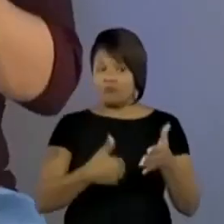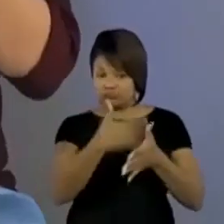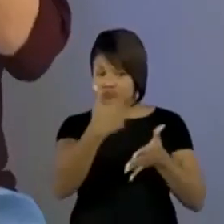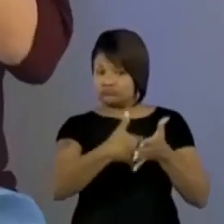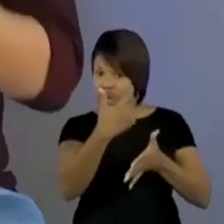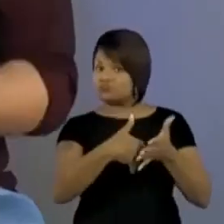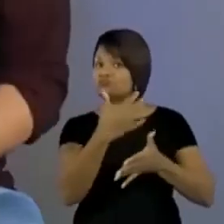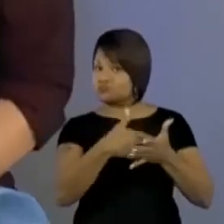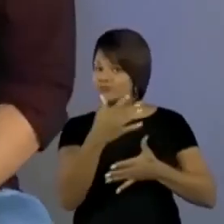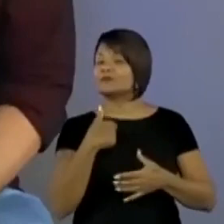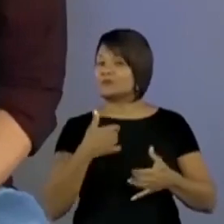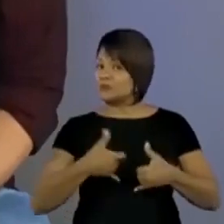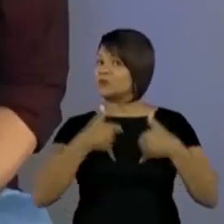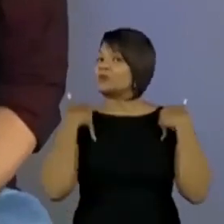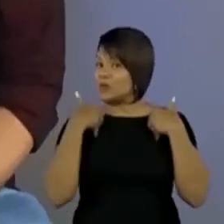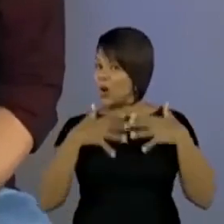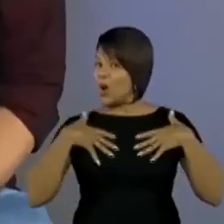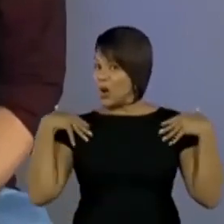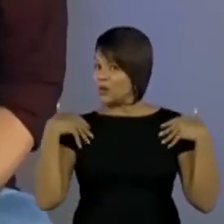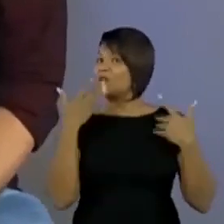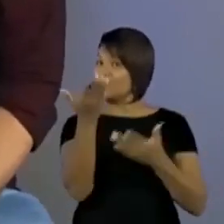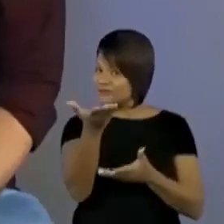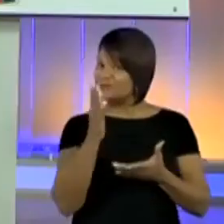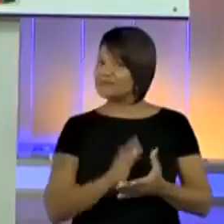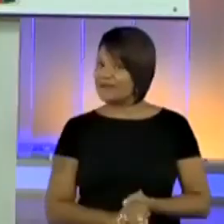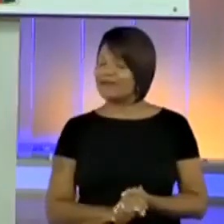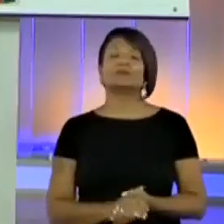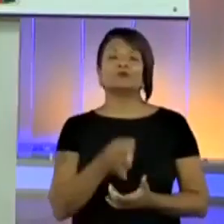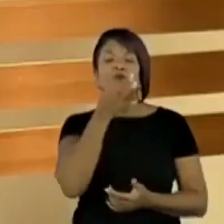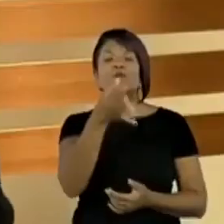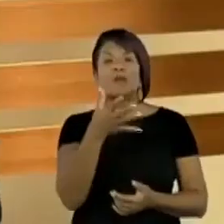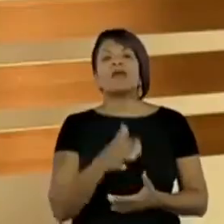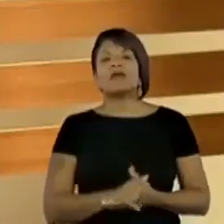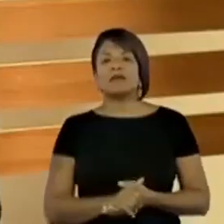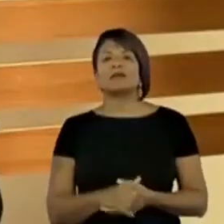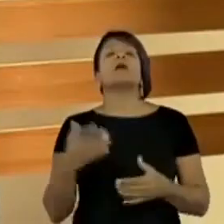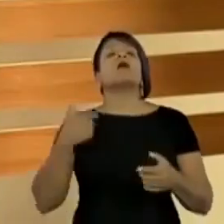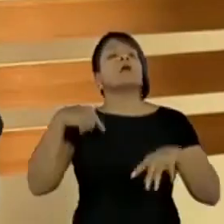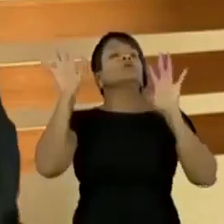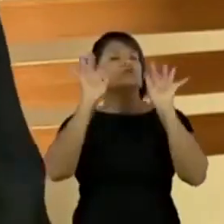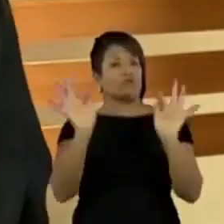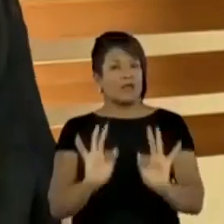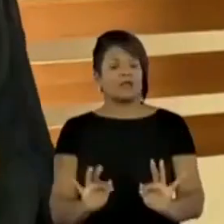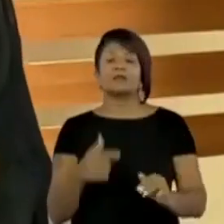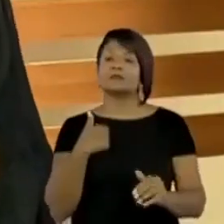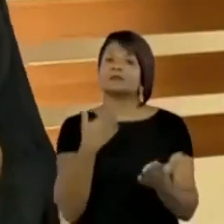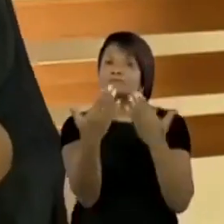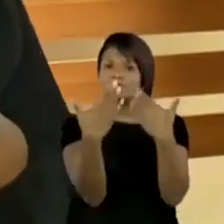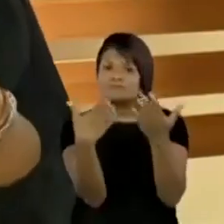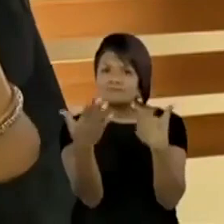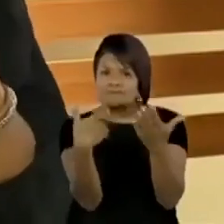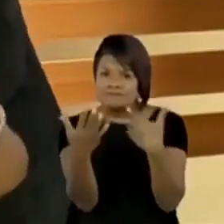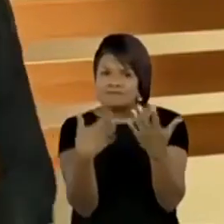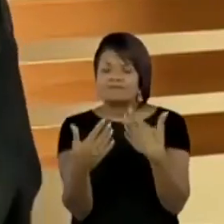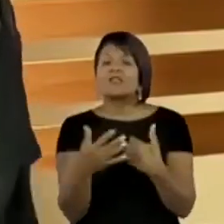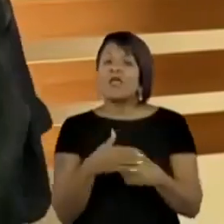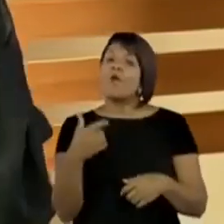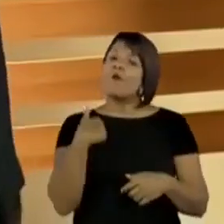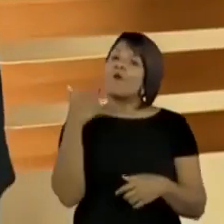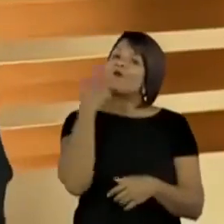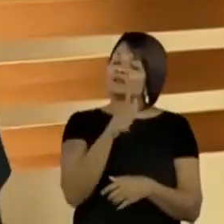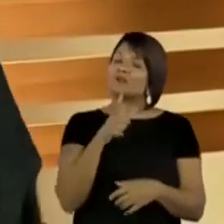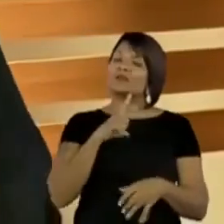excelente. Estamos orgulhosos deles, né? Nossa, muito! Gente, eu fico muito feliz, porque quando a gente consegue estabelecer essa relação com vocês, eu consigo